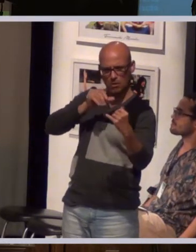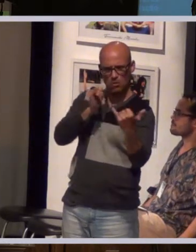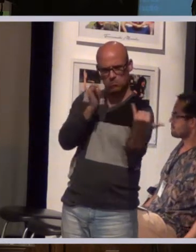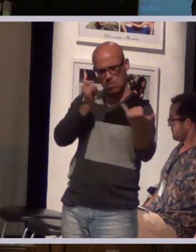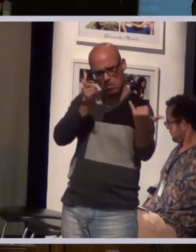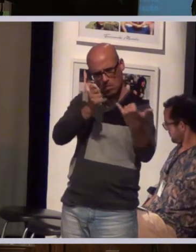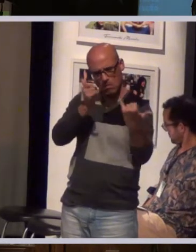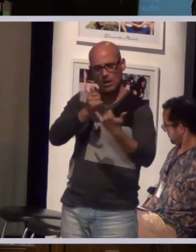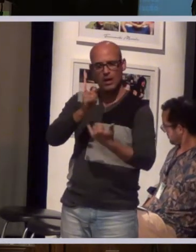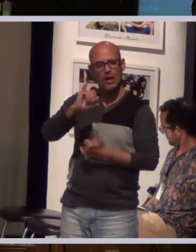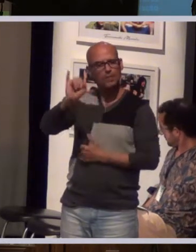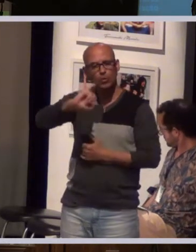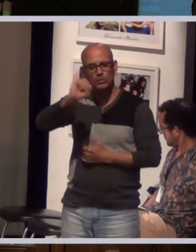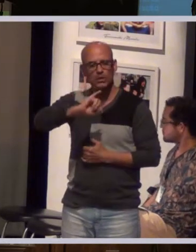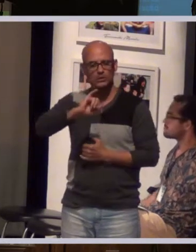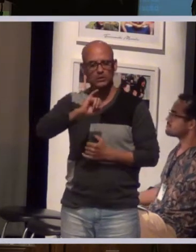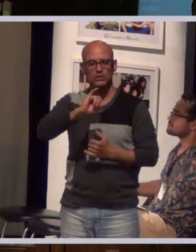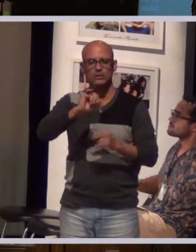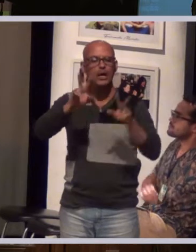direitos humanos.